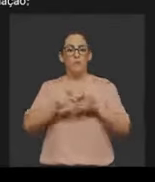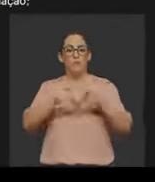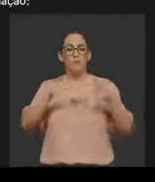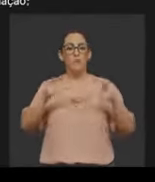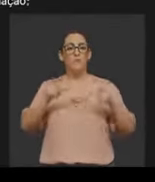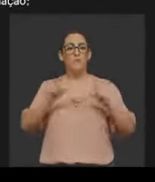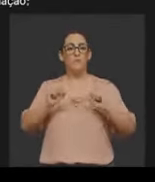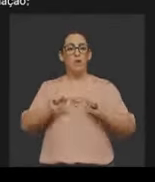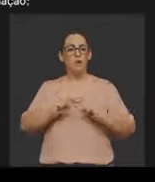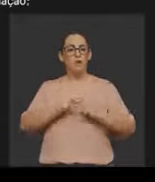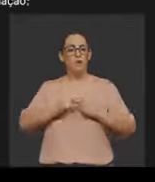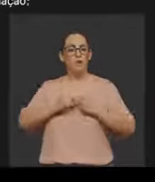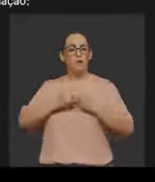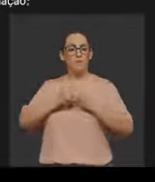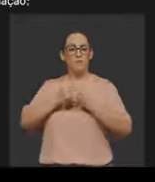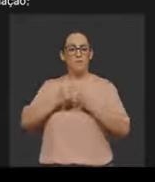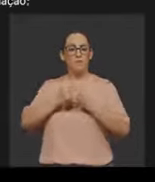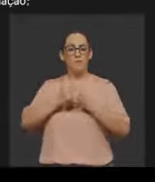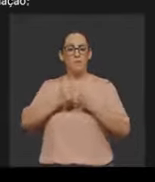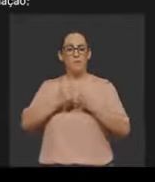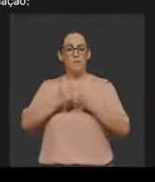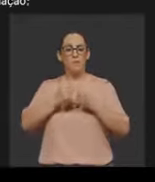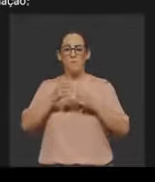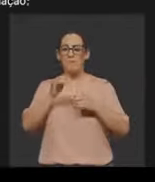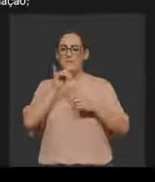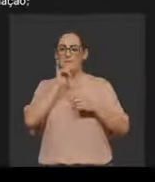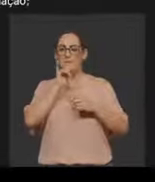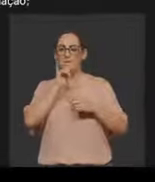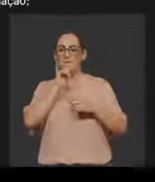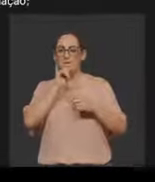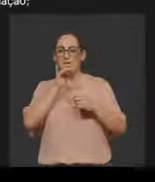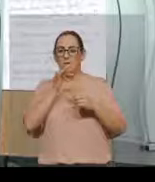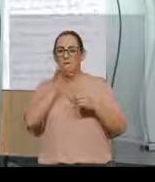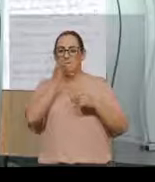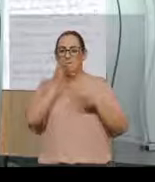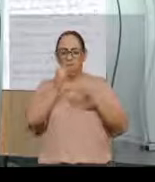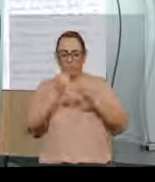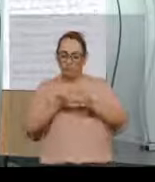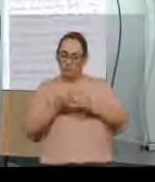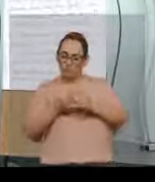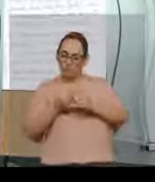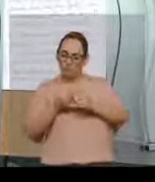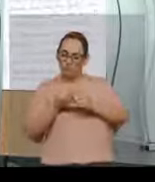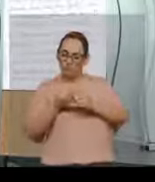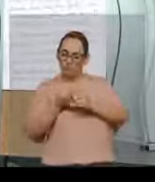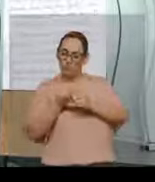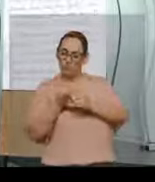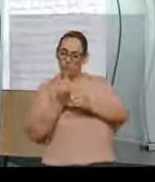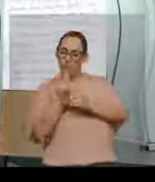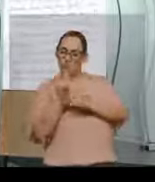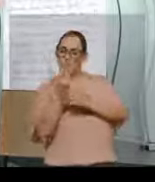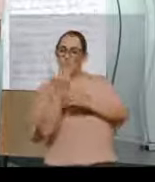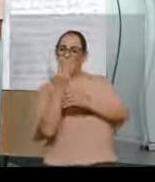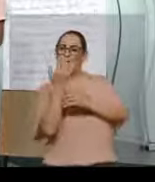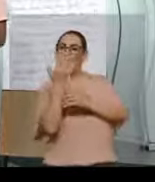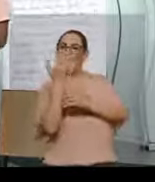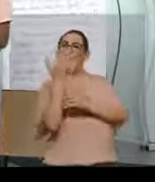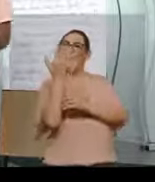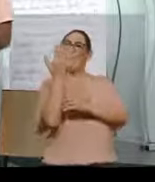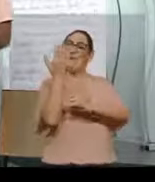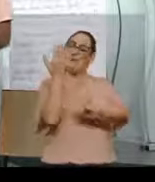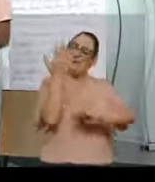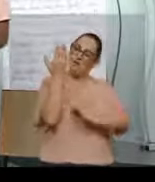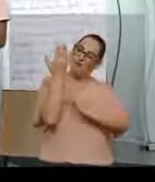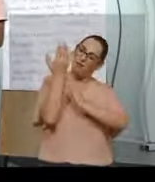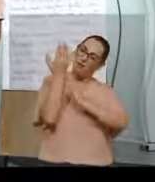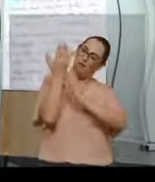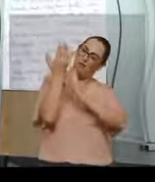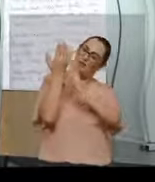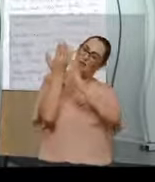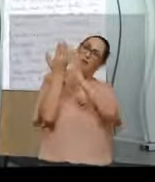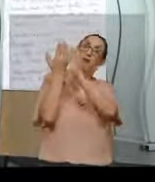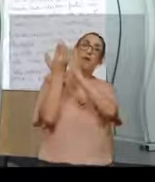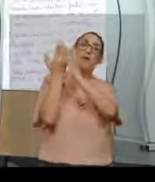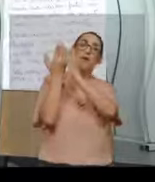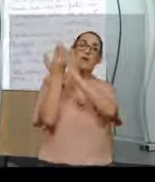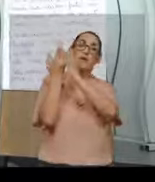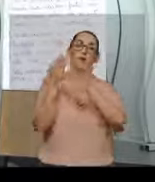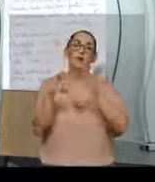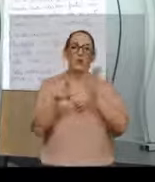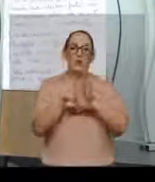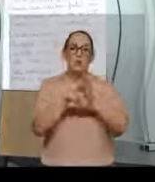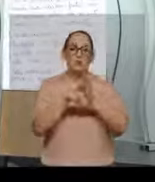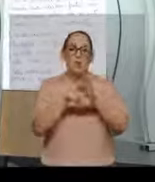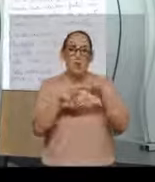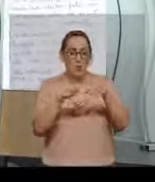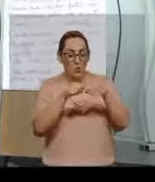conseguir ter um maior porte. A semente, ela vai dar o quê? Proteção ao embrião, vai nutrir